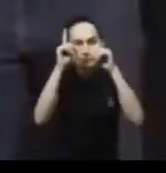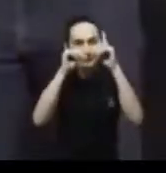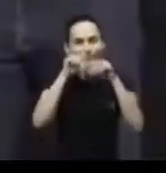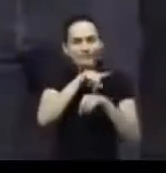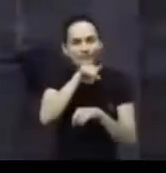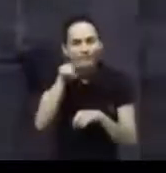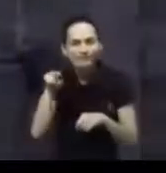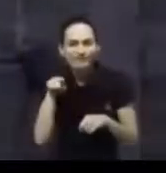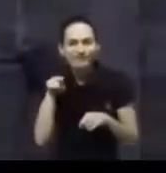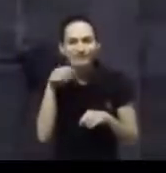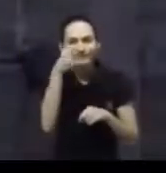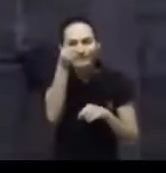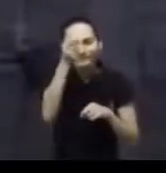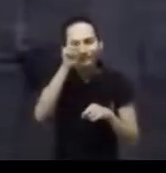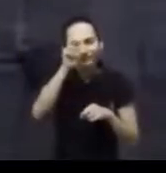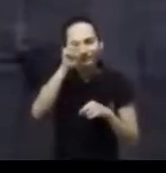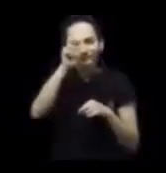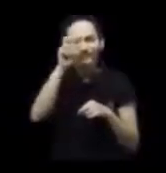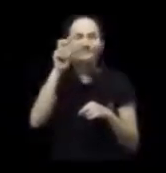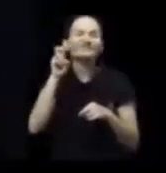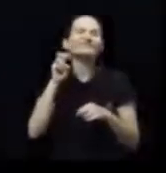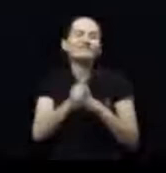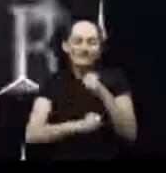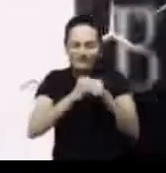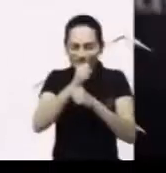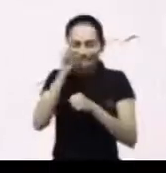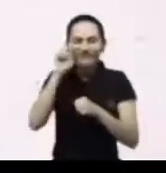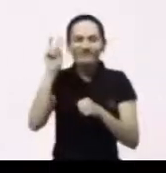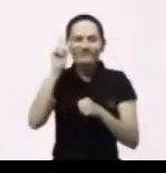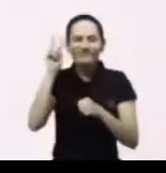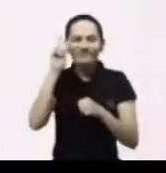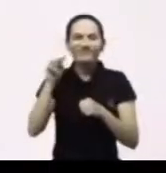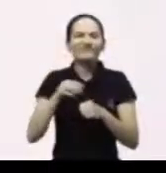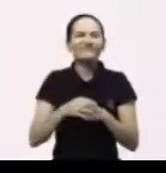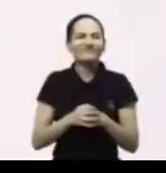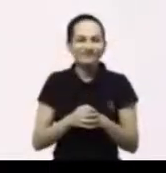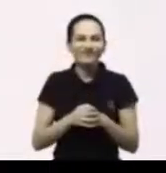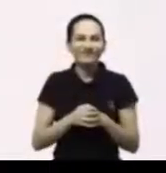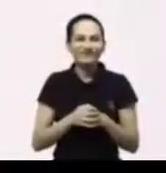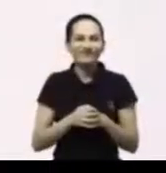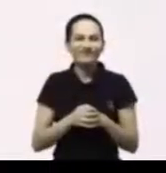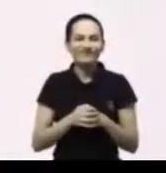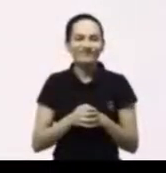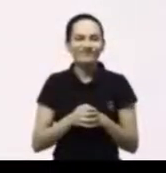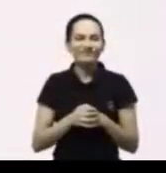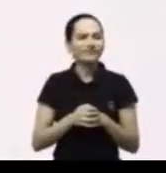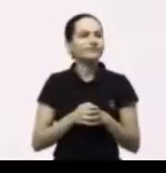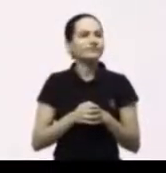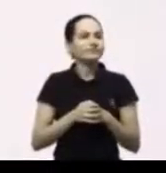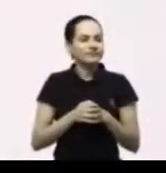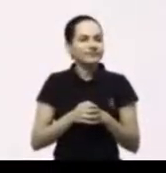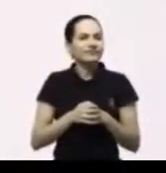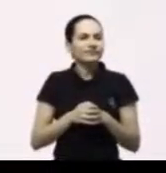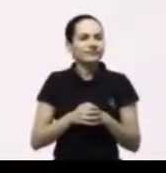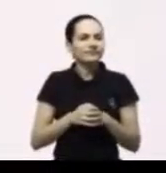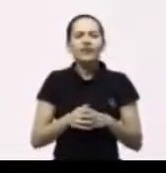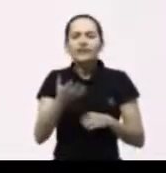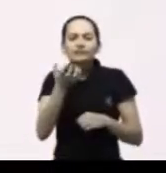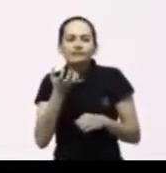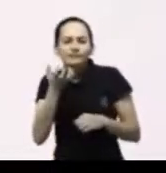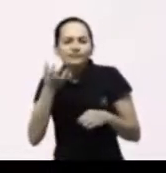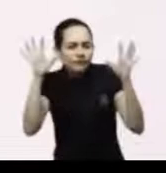pelo seu 65 anos de história Olá primeiramente gostaria de parabenizar a